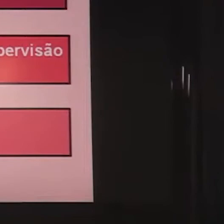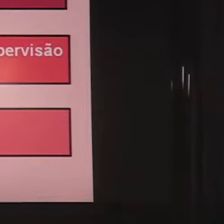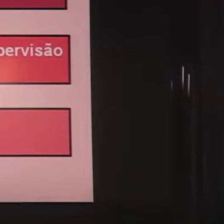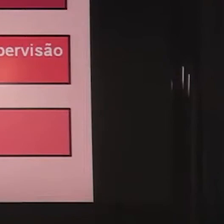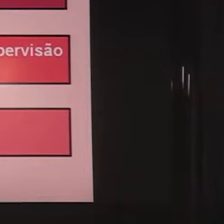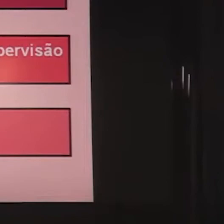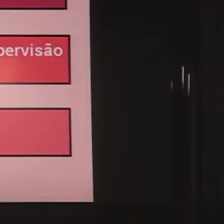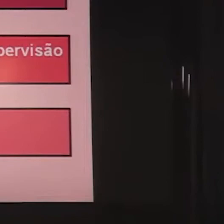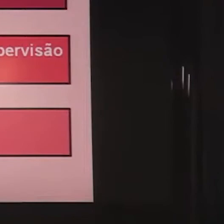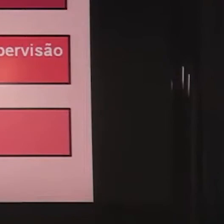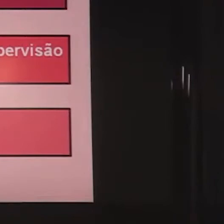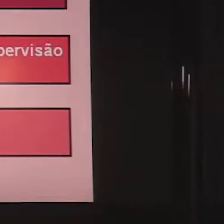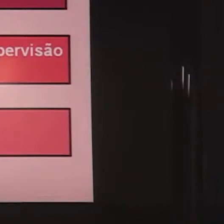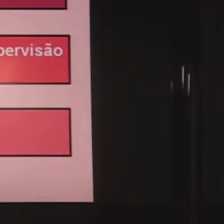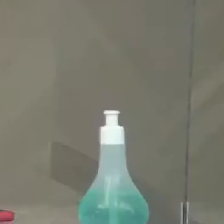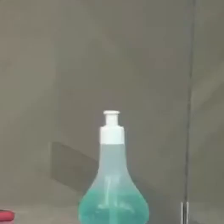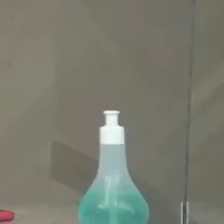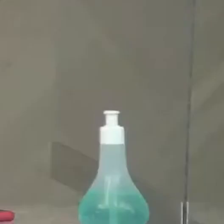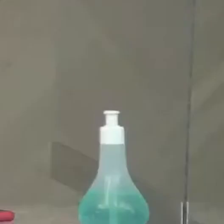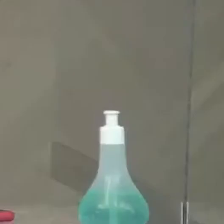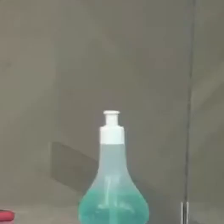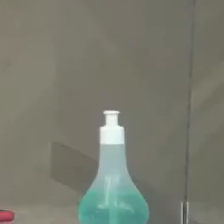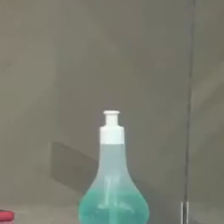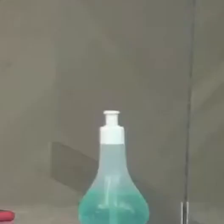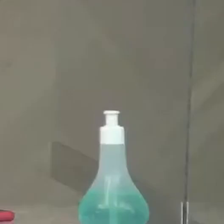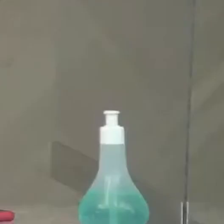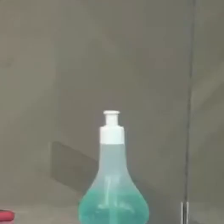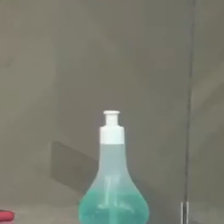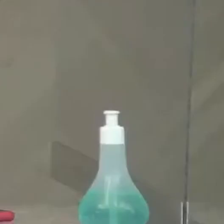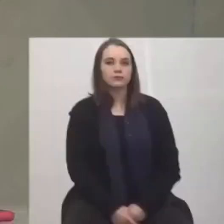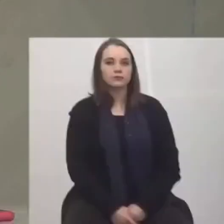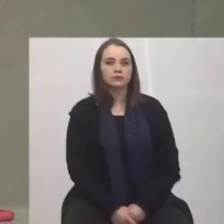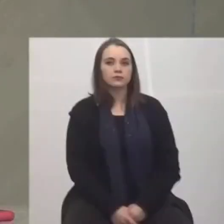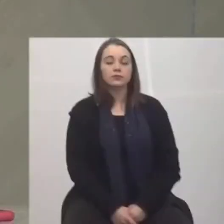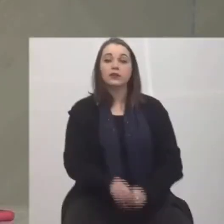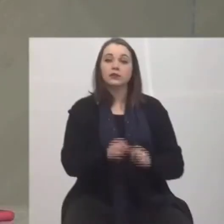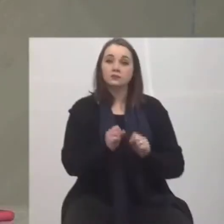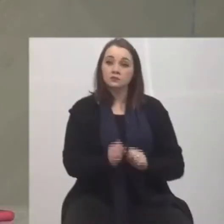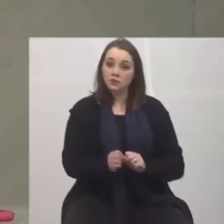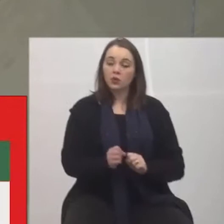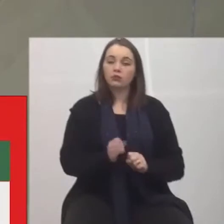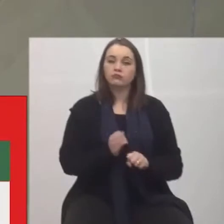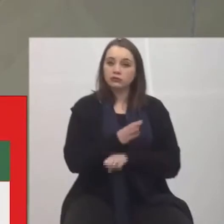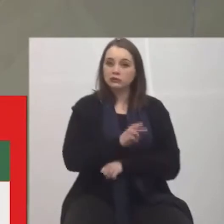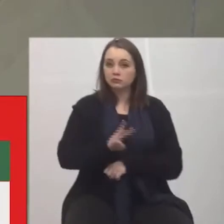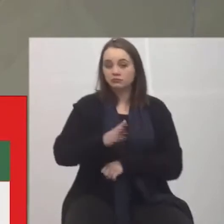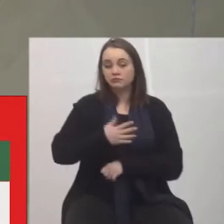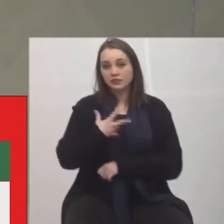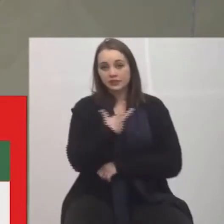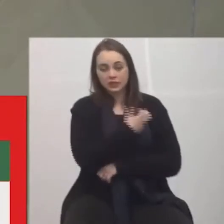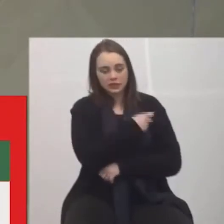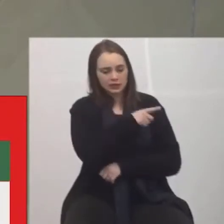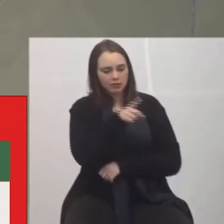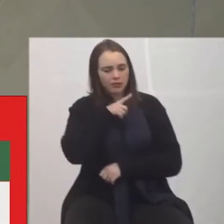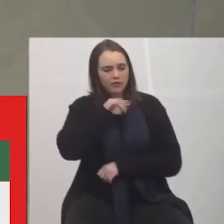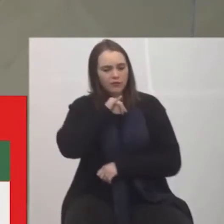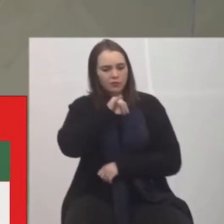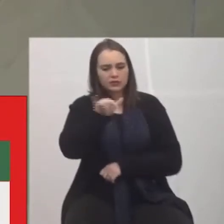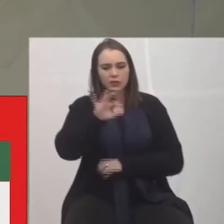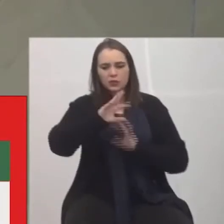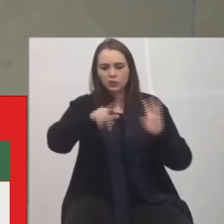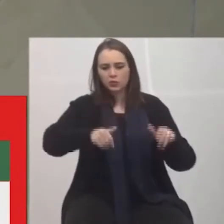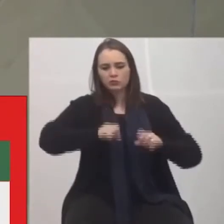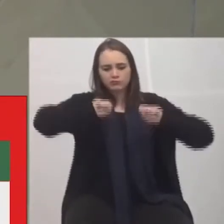minhavaCina.criciúma.sc.gov.br. Ali tem uma série de informações importantes, né? Para que seja o mais